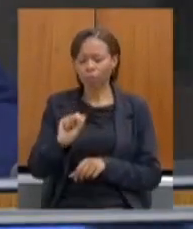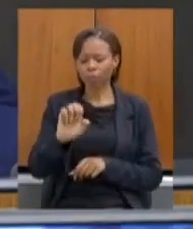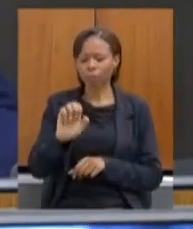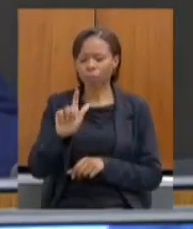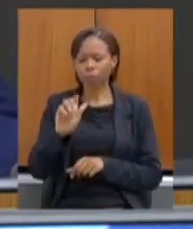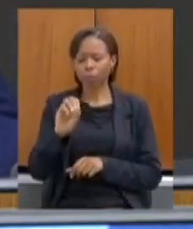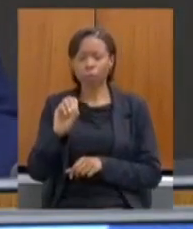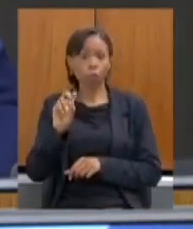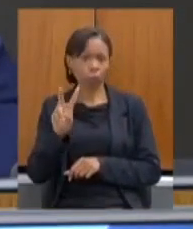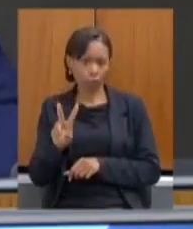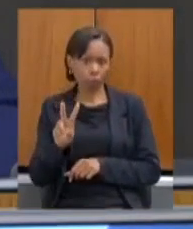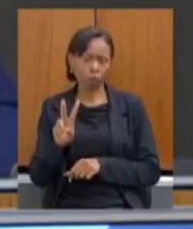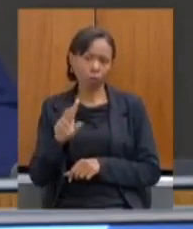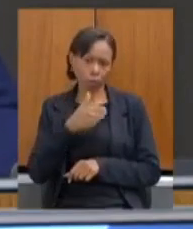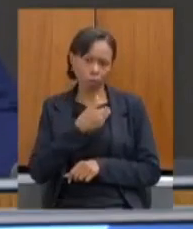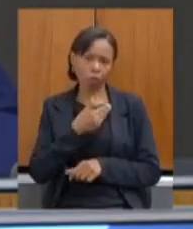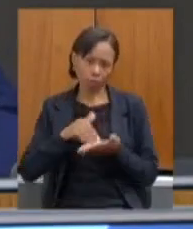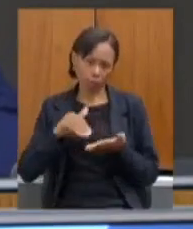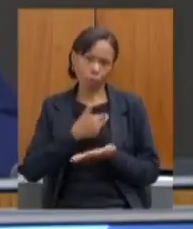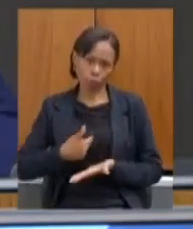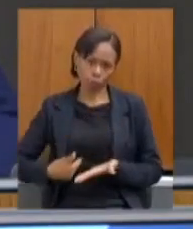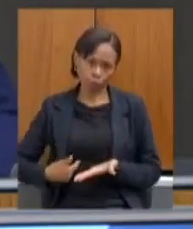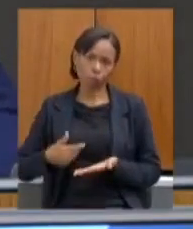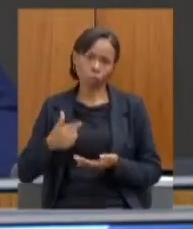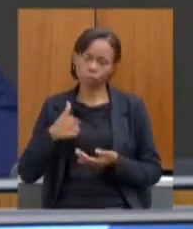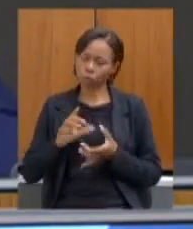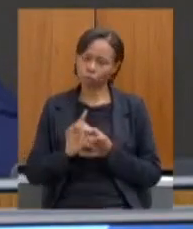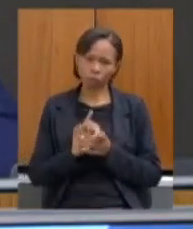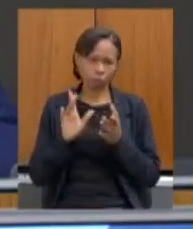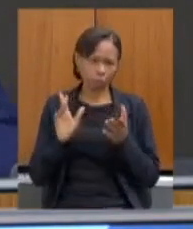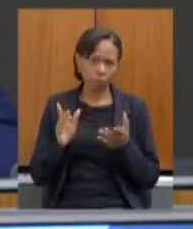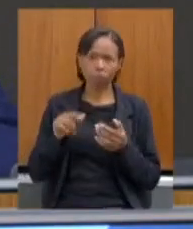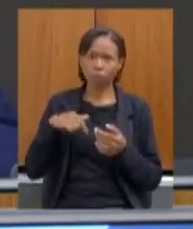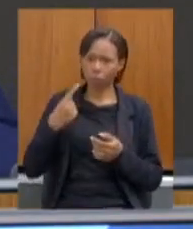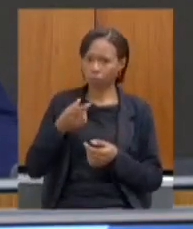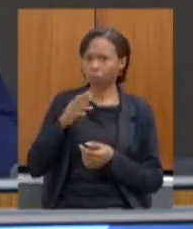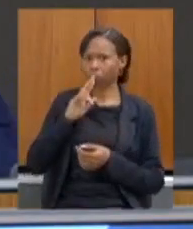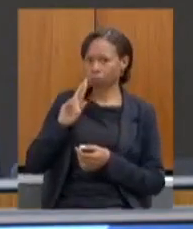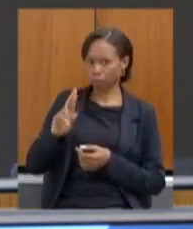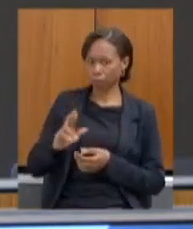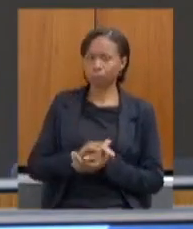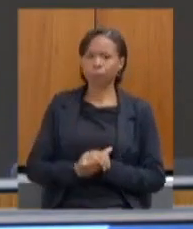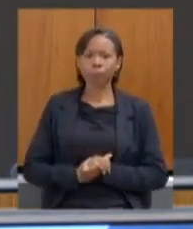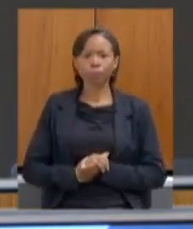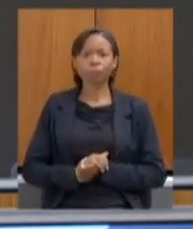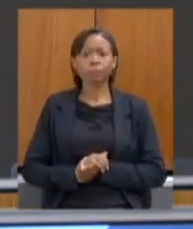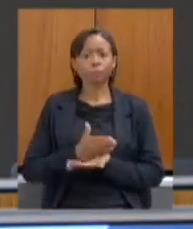coloco à disposição dos senhores. Então, iniciando aqui nossa apresentação,